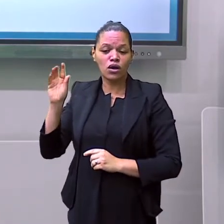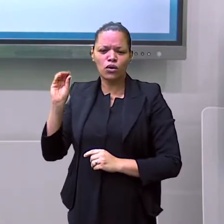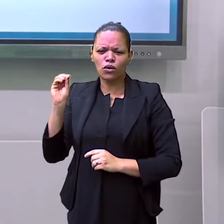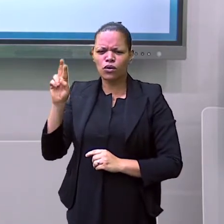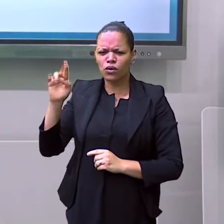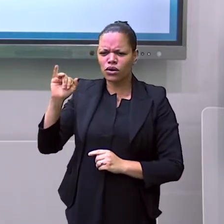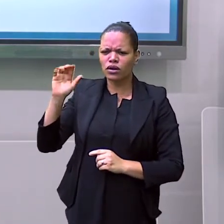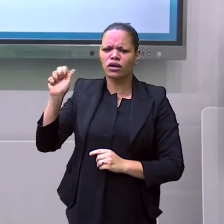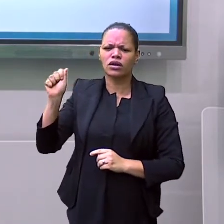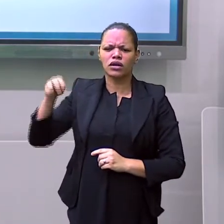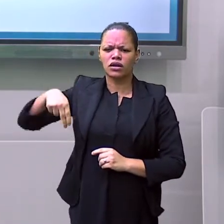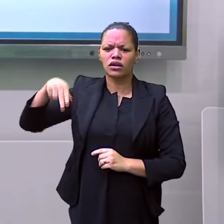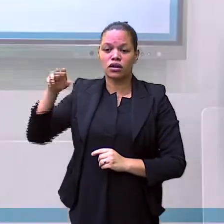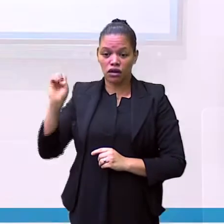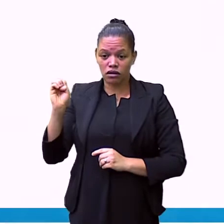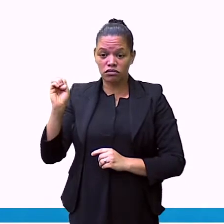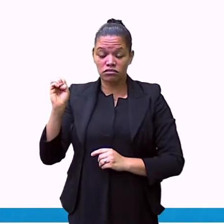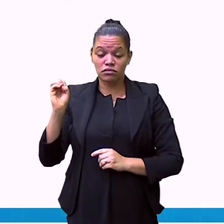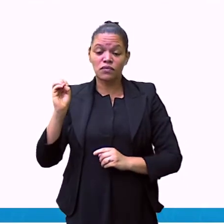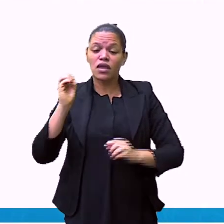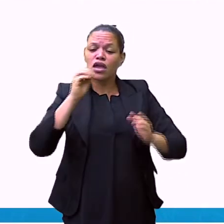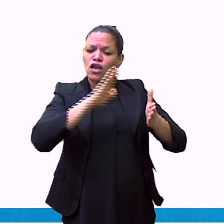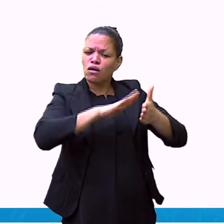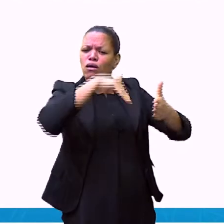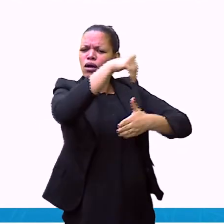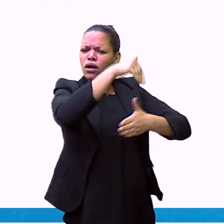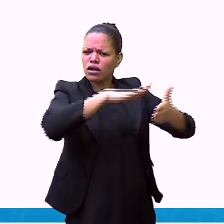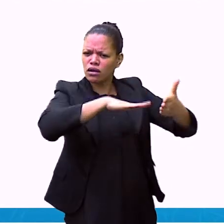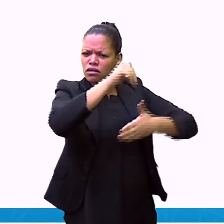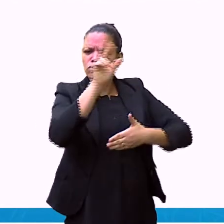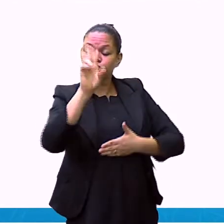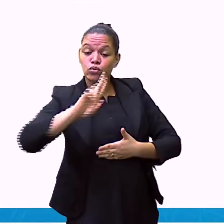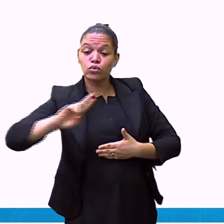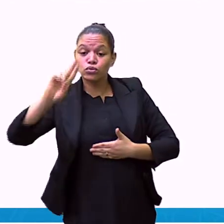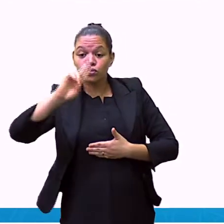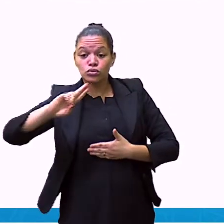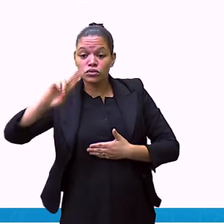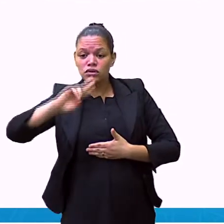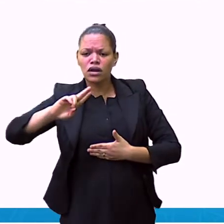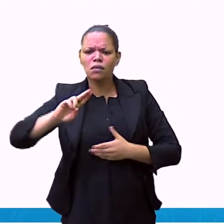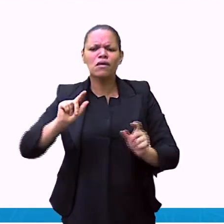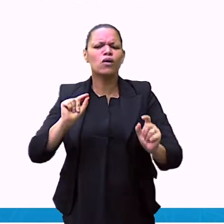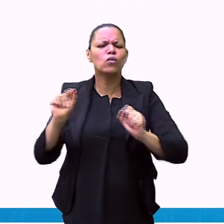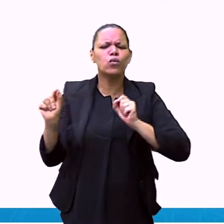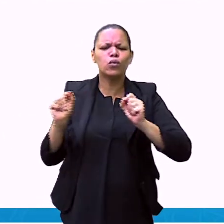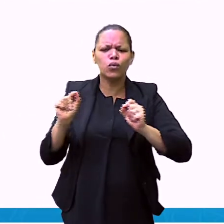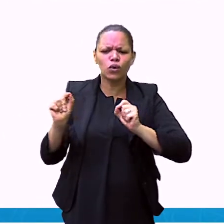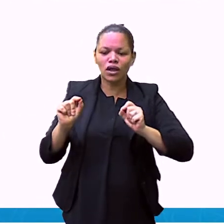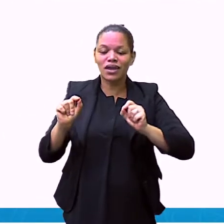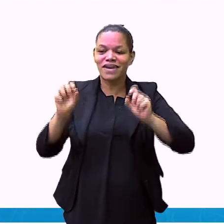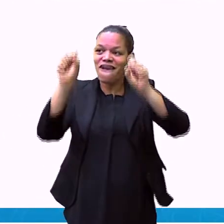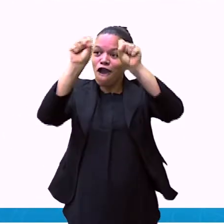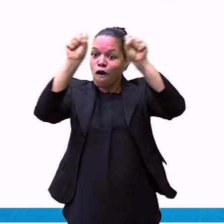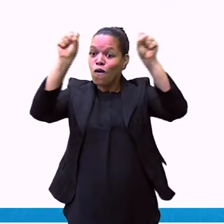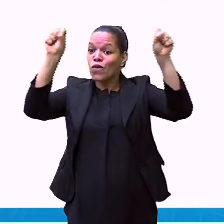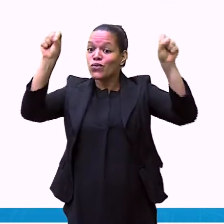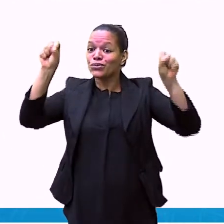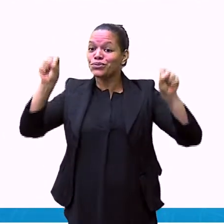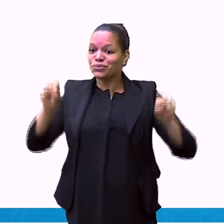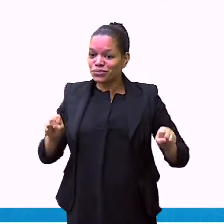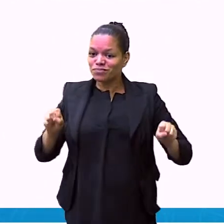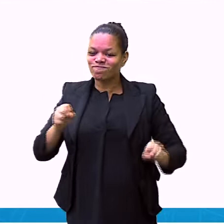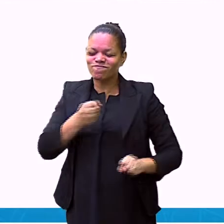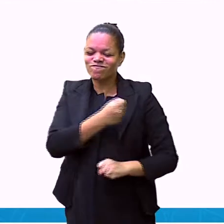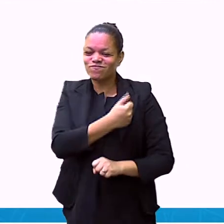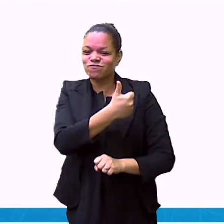E esse calendário que nós utilizamos, ele é um sistema de contagem e agrupamento de